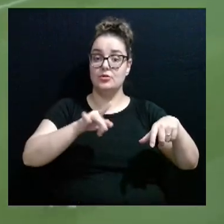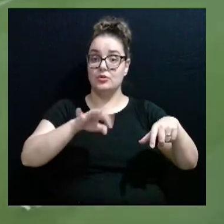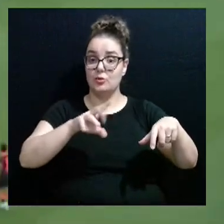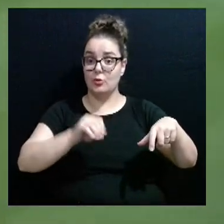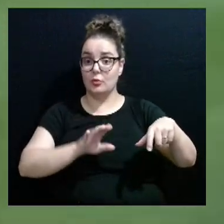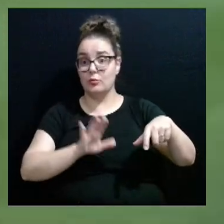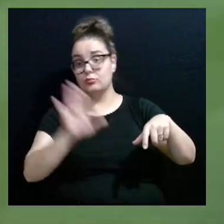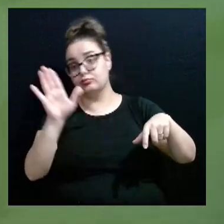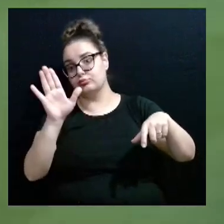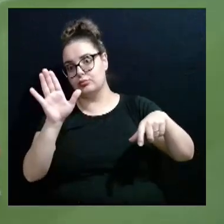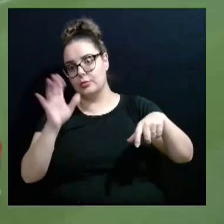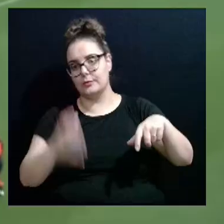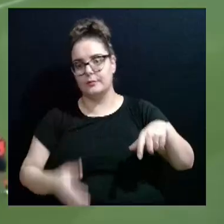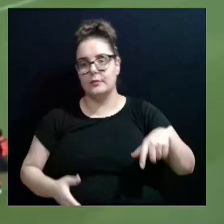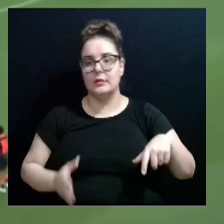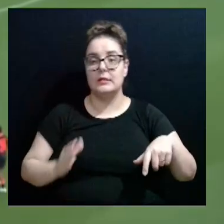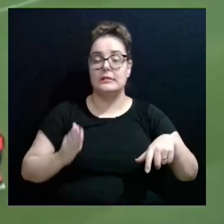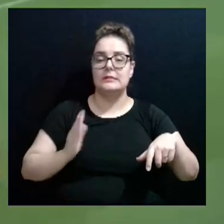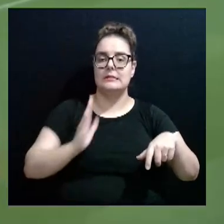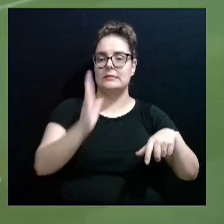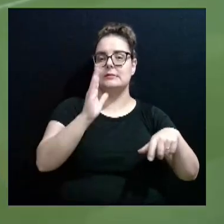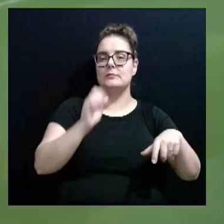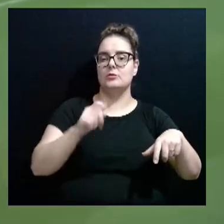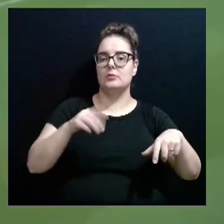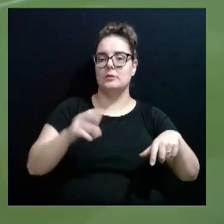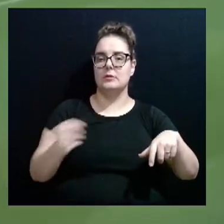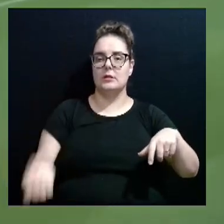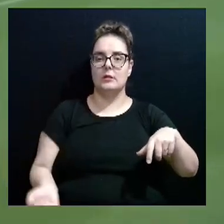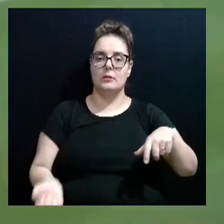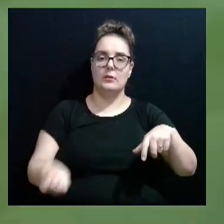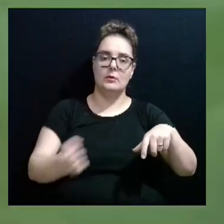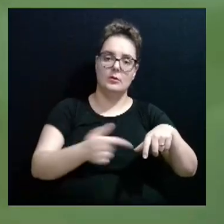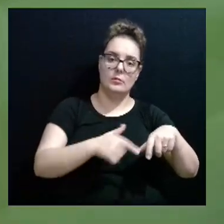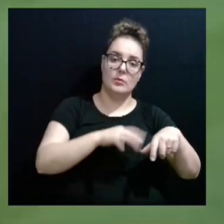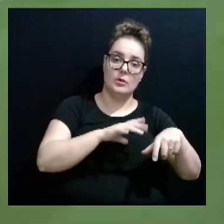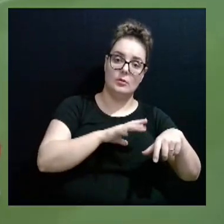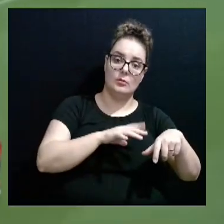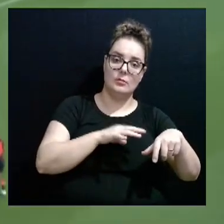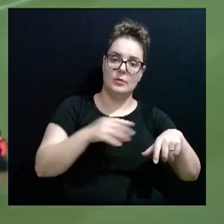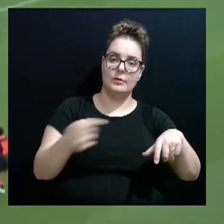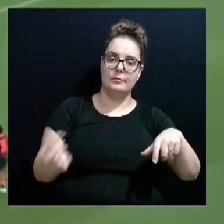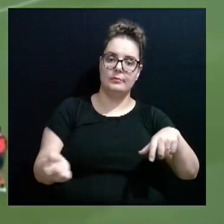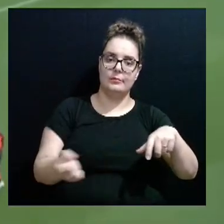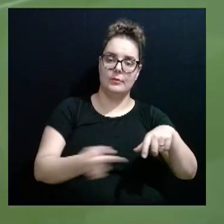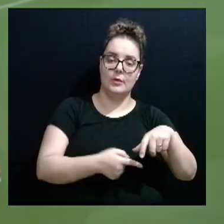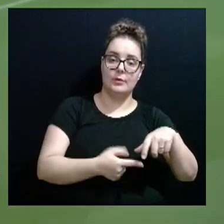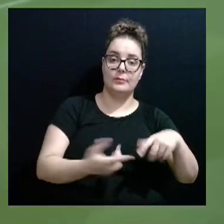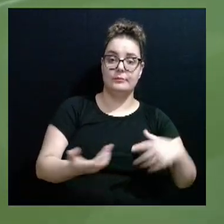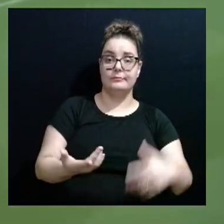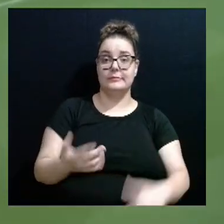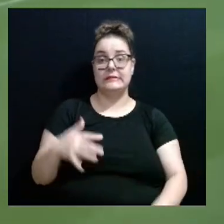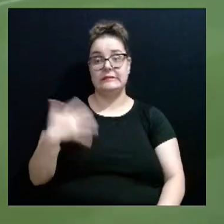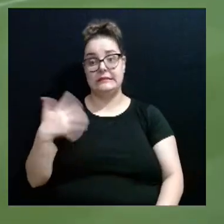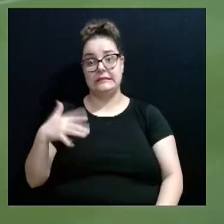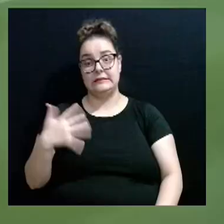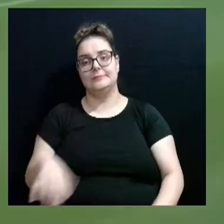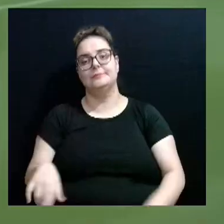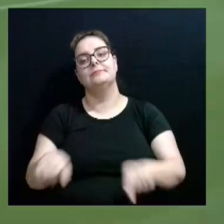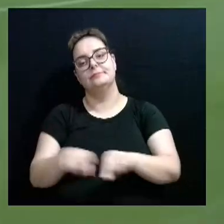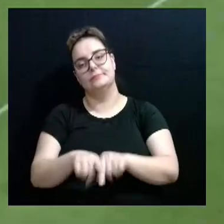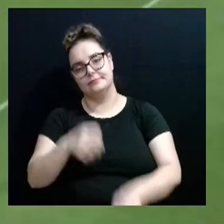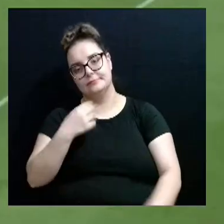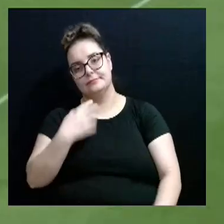cima de André. A bola bateu no corintiano e entrou. Gol sem querer também vale,